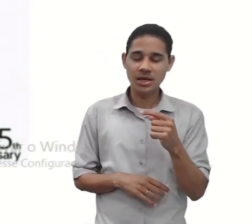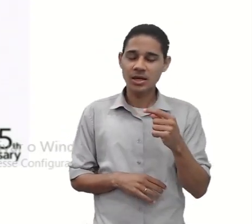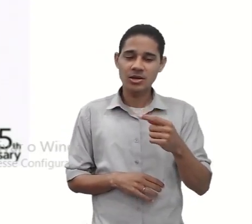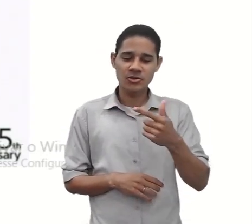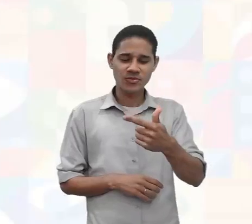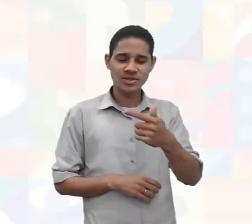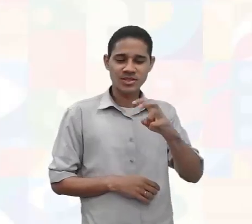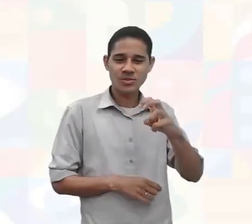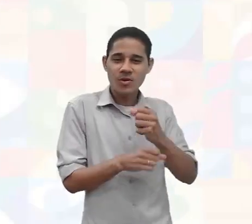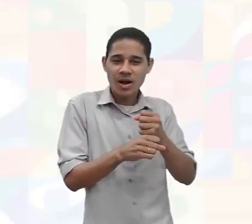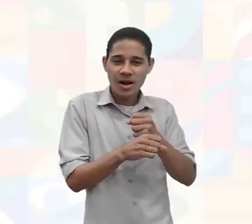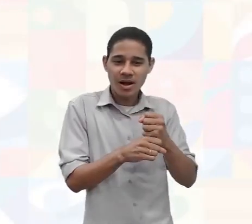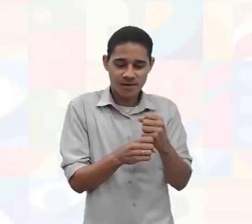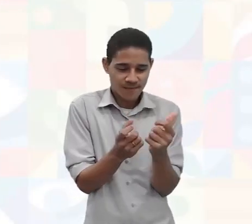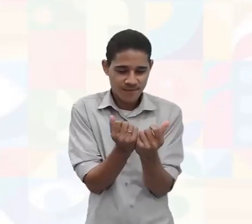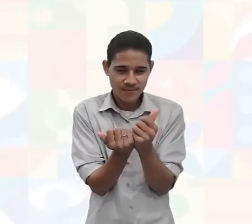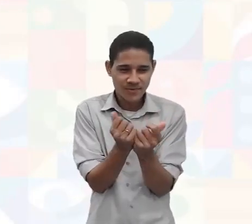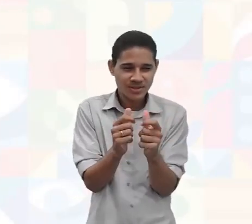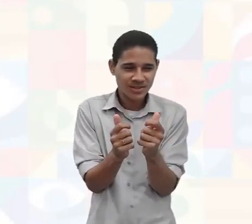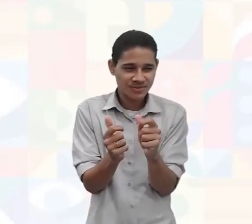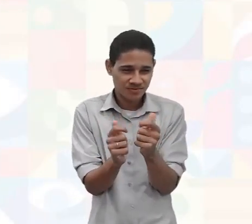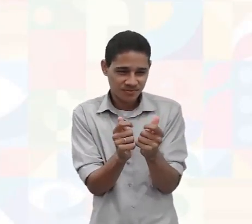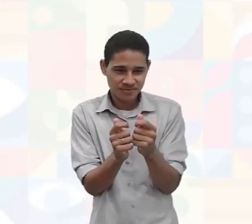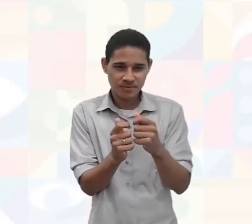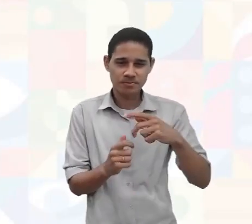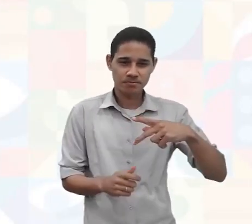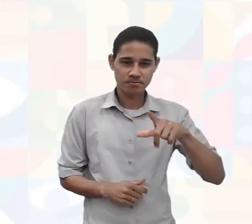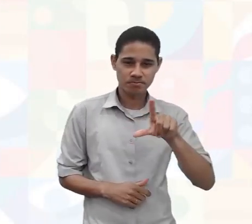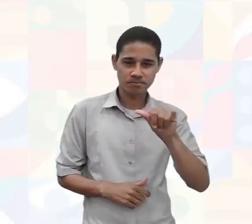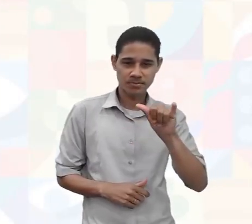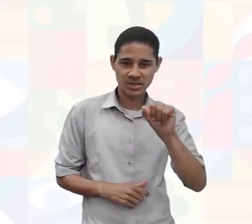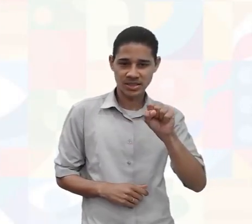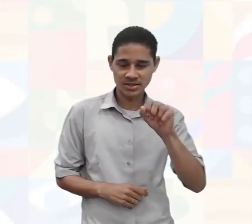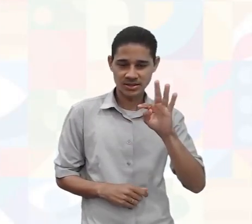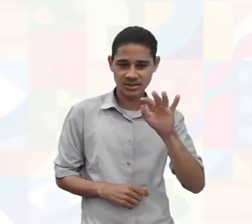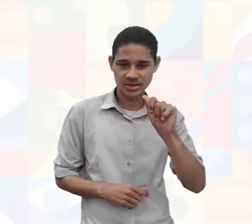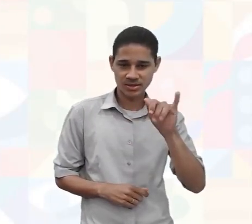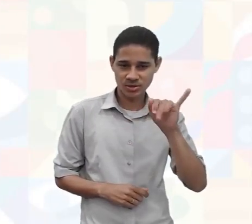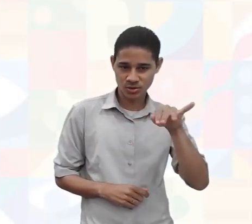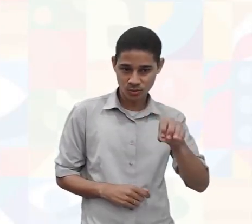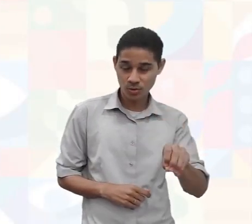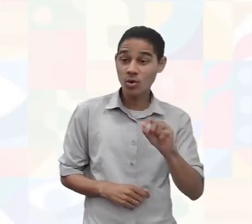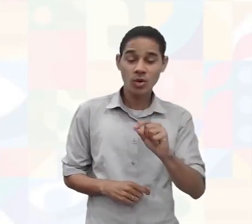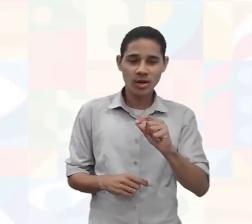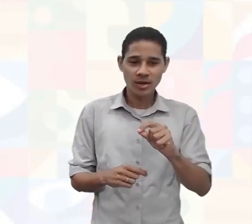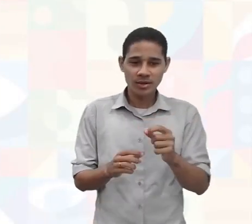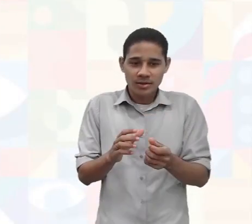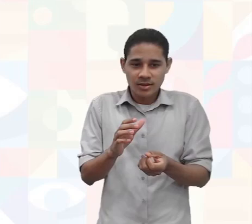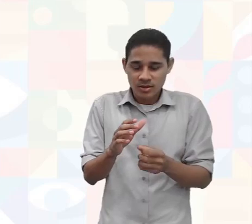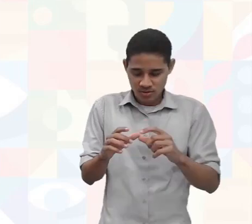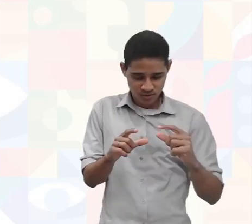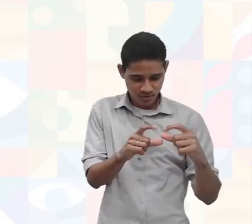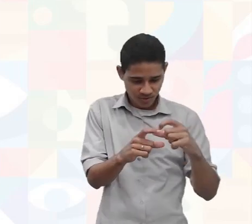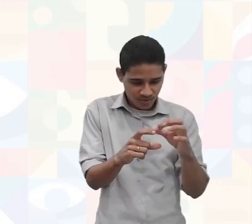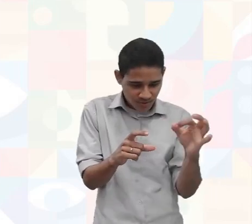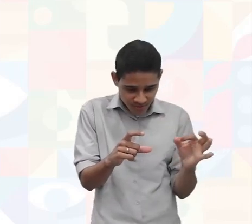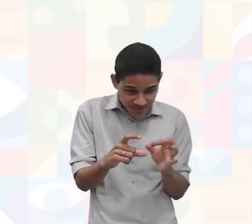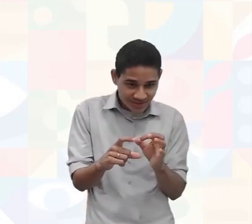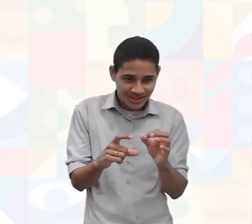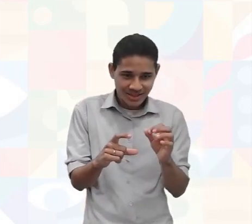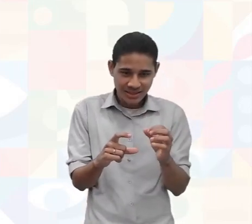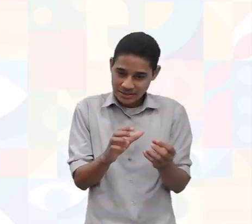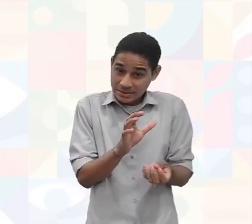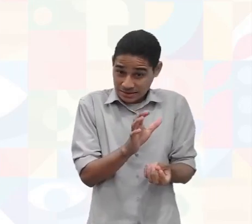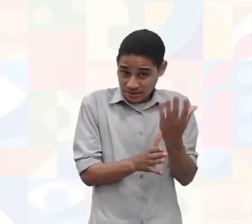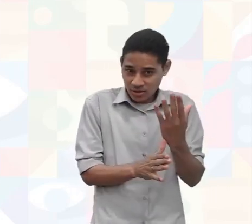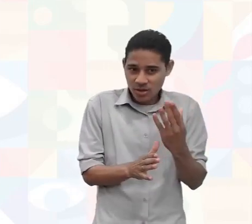aniversário do videogame PlayStation. Eles utilizaram as formas dos ícones do controle e utilizaram a textura